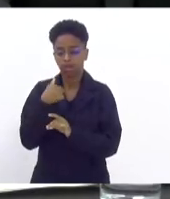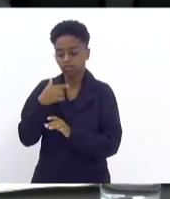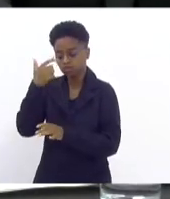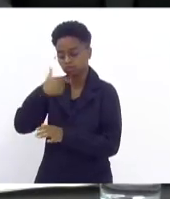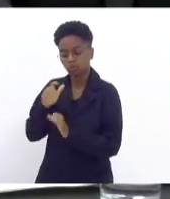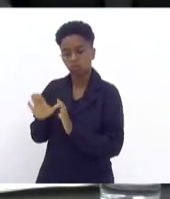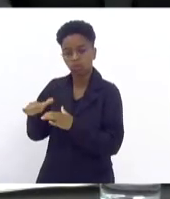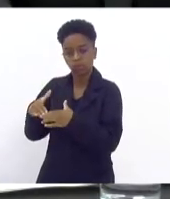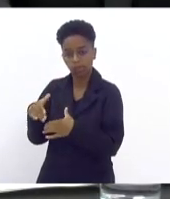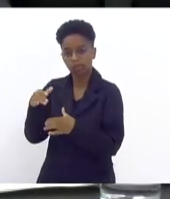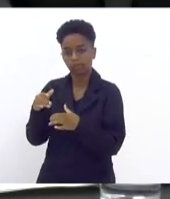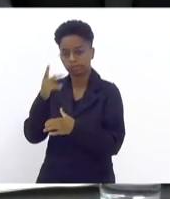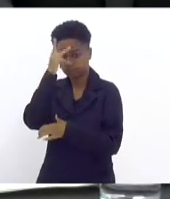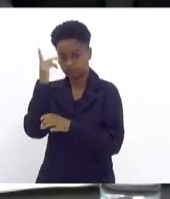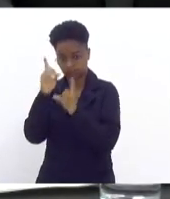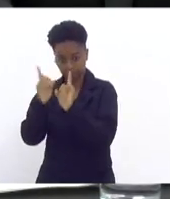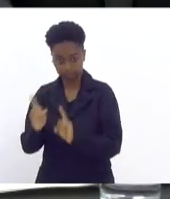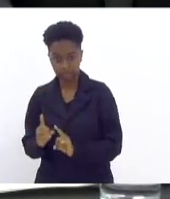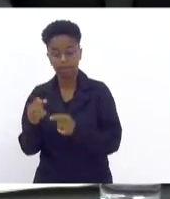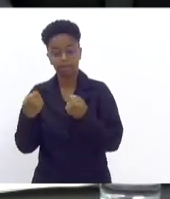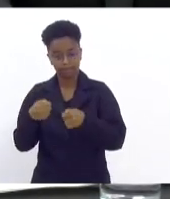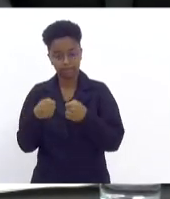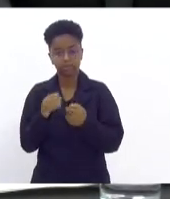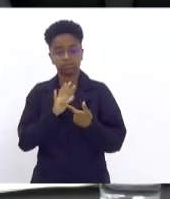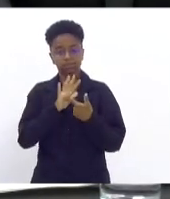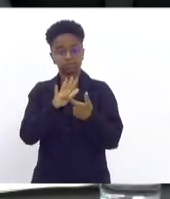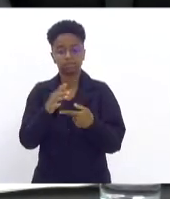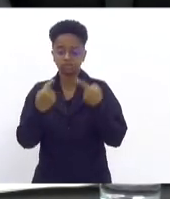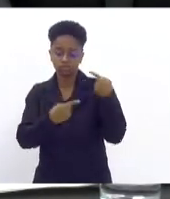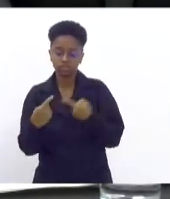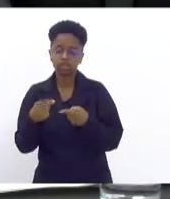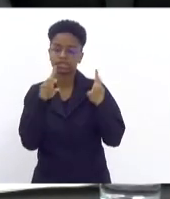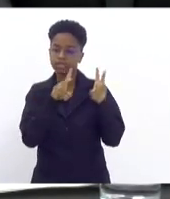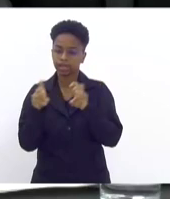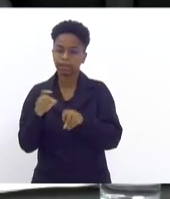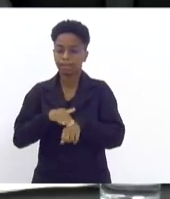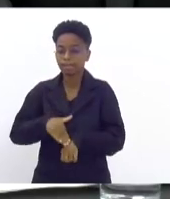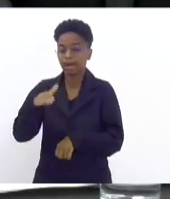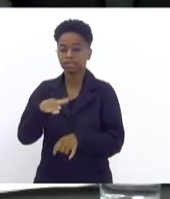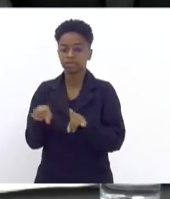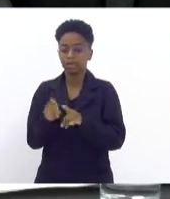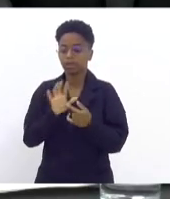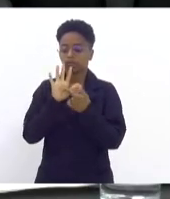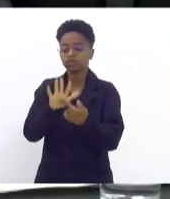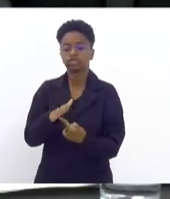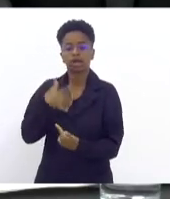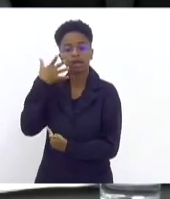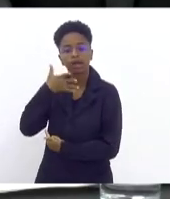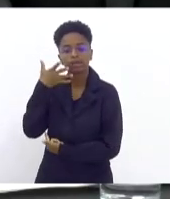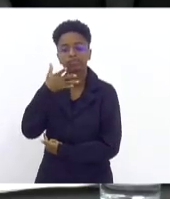Pessoa com Deficiência, precisamos trabalhar esta questão cada vez mais, trazendo esta voz importante a